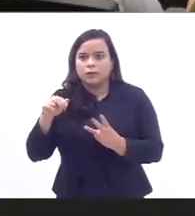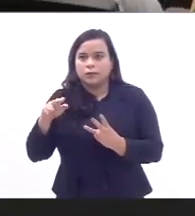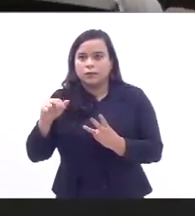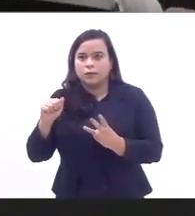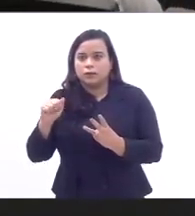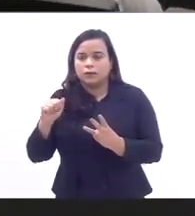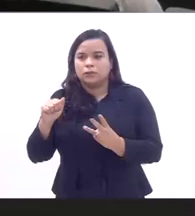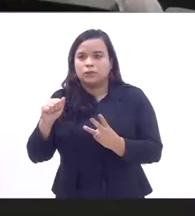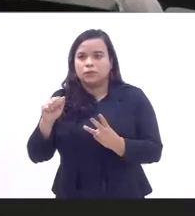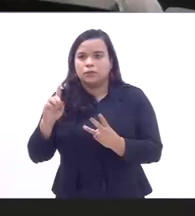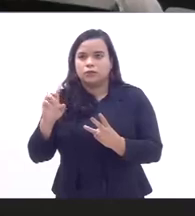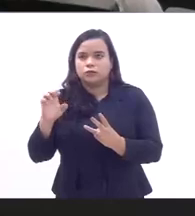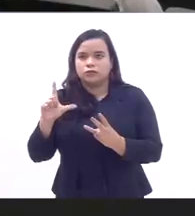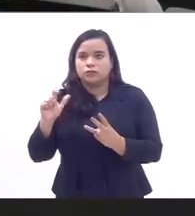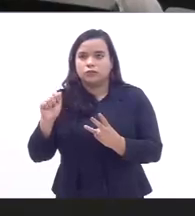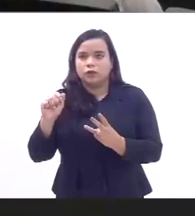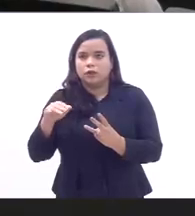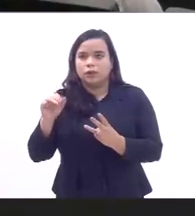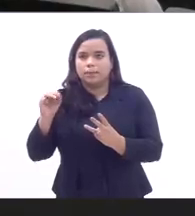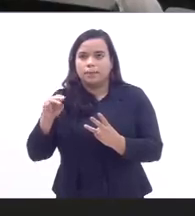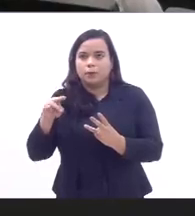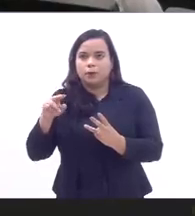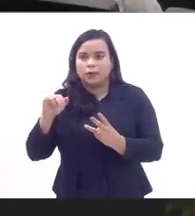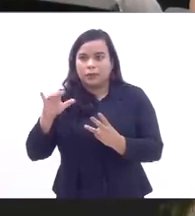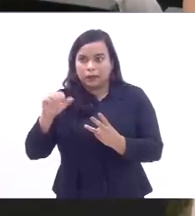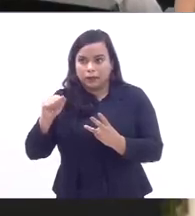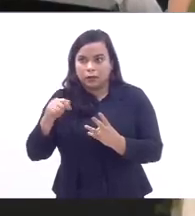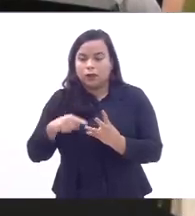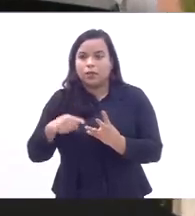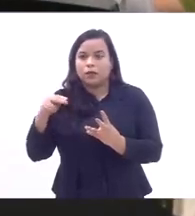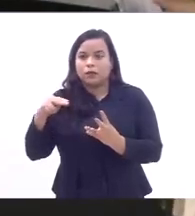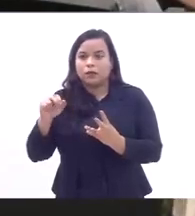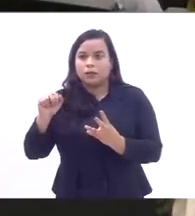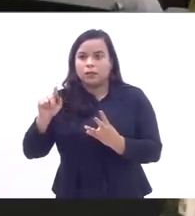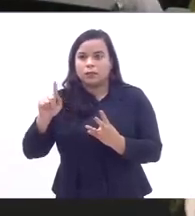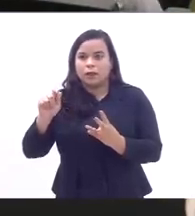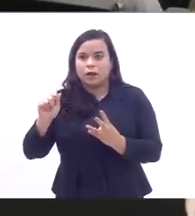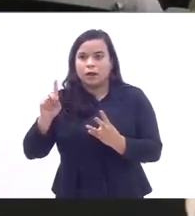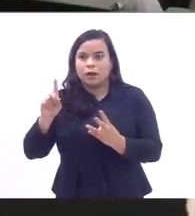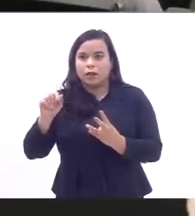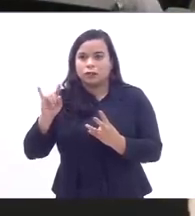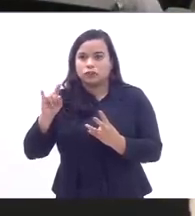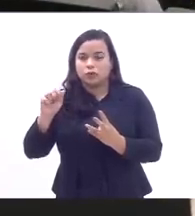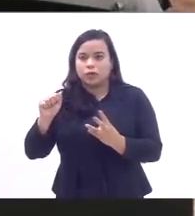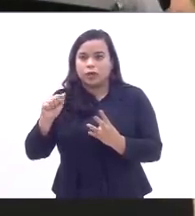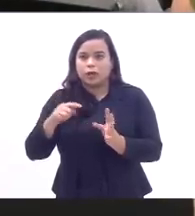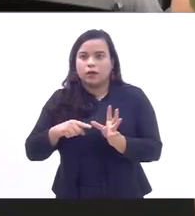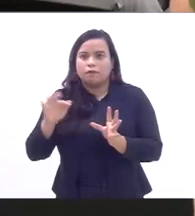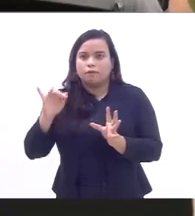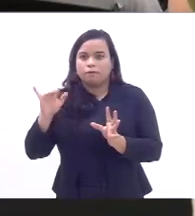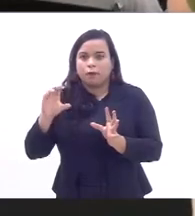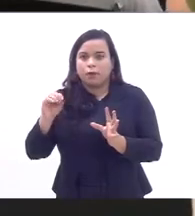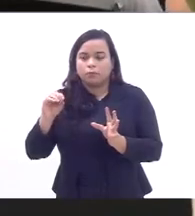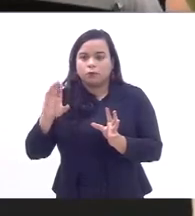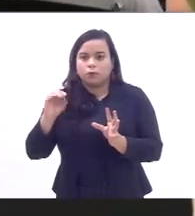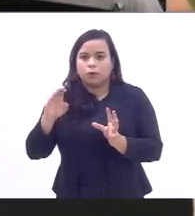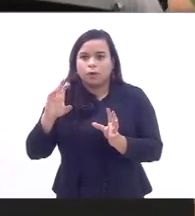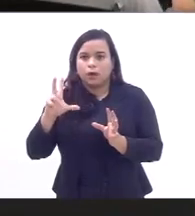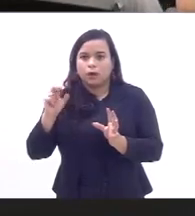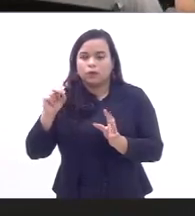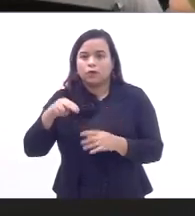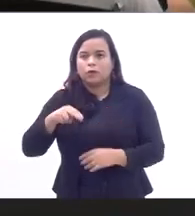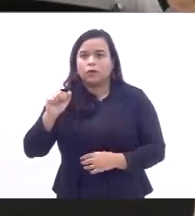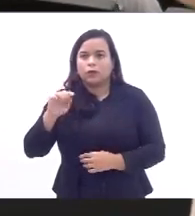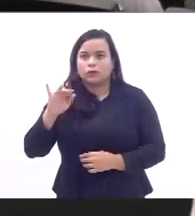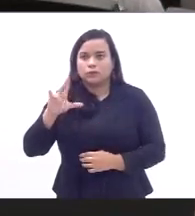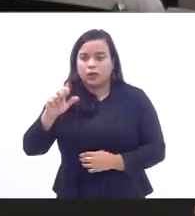de Lamônia, Lamônica, Nanga de Oiá, Fábio Coelho,